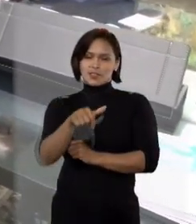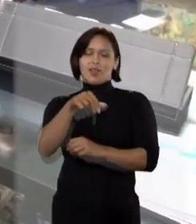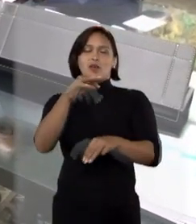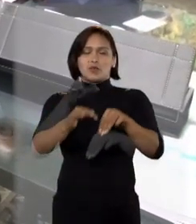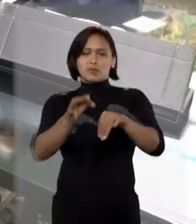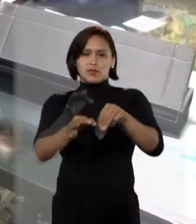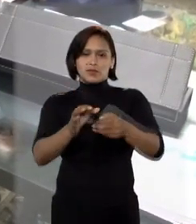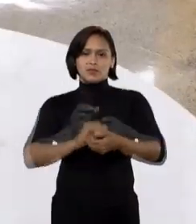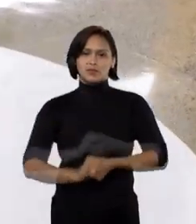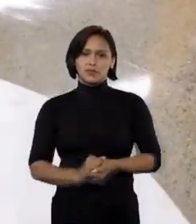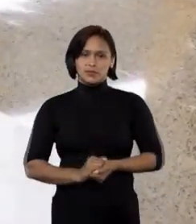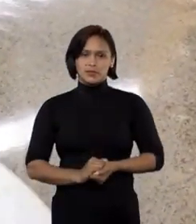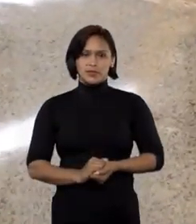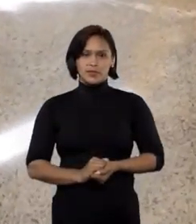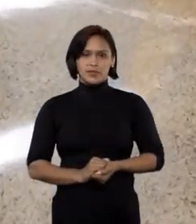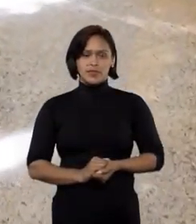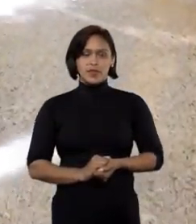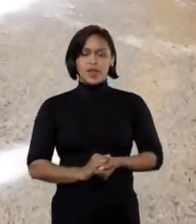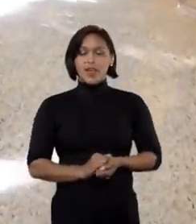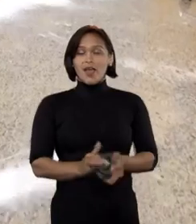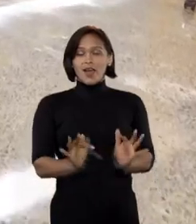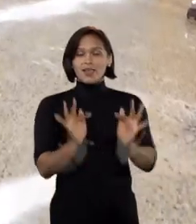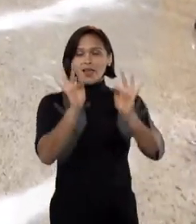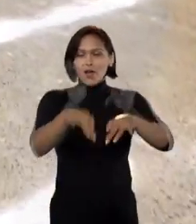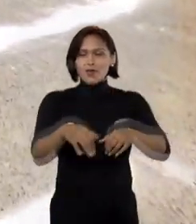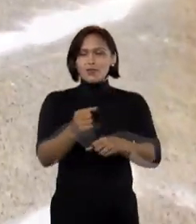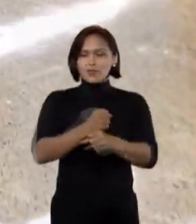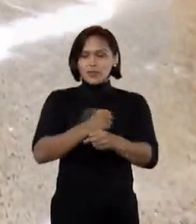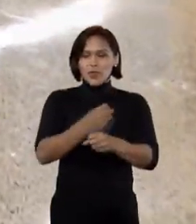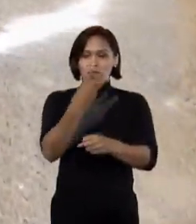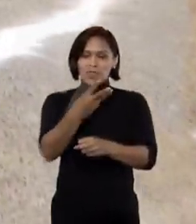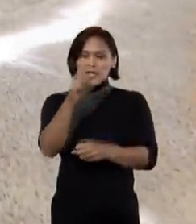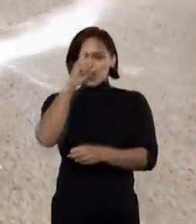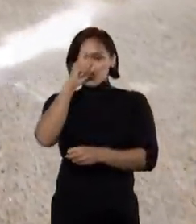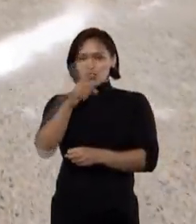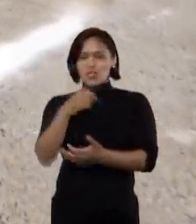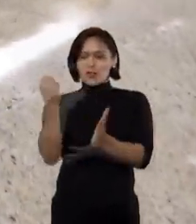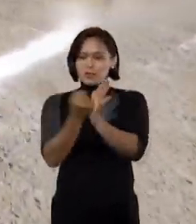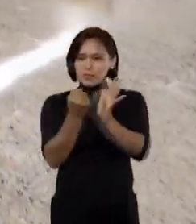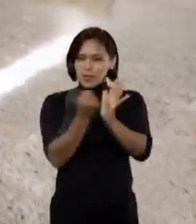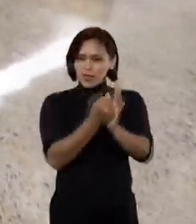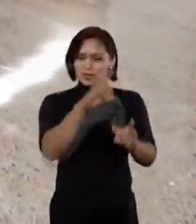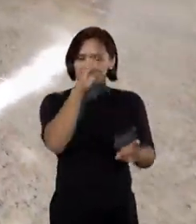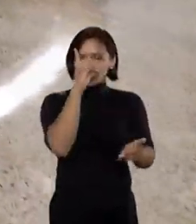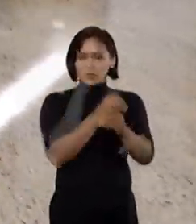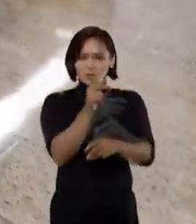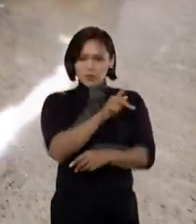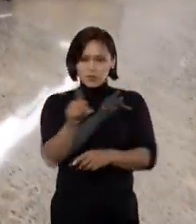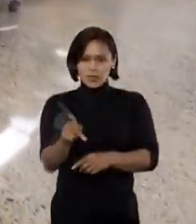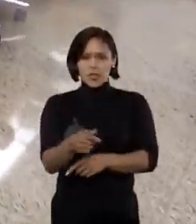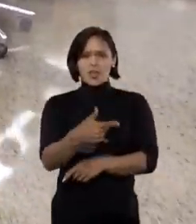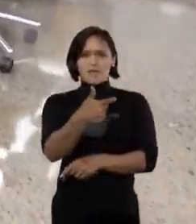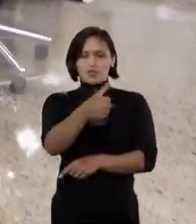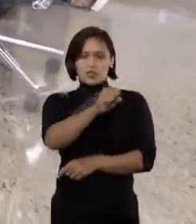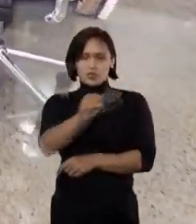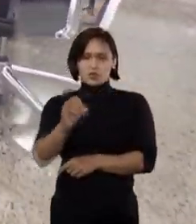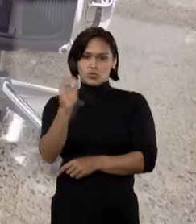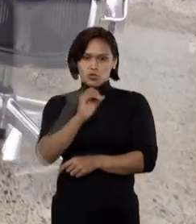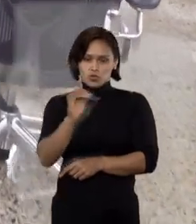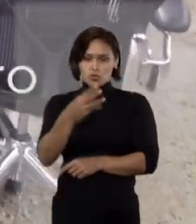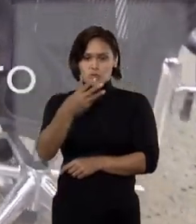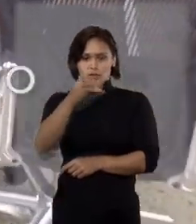Humberto Martins. Até o fim do ano, 3 datas foram marcadas para o encontro com o presidente. 28 de outubro,